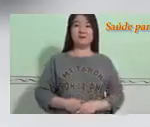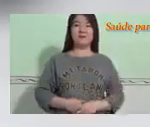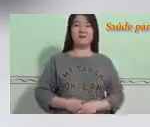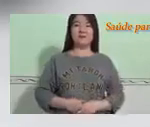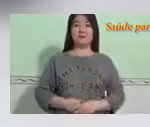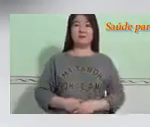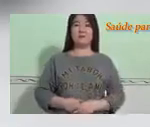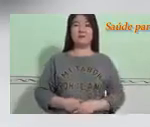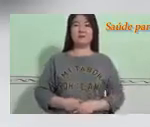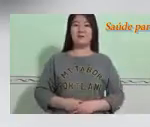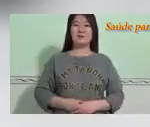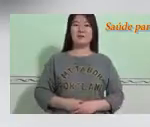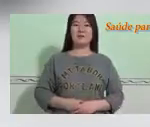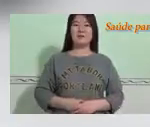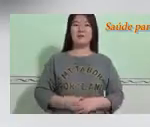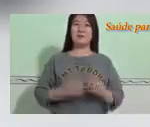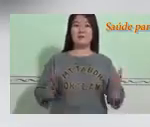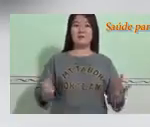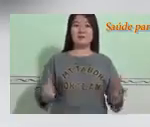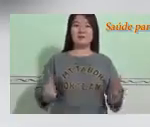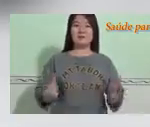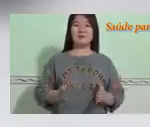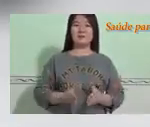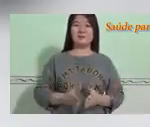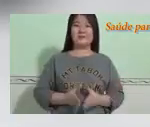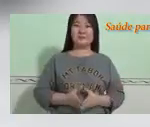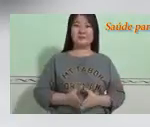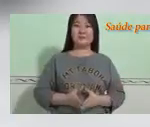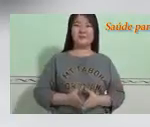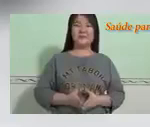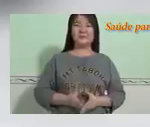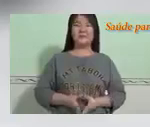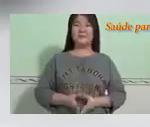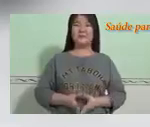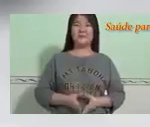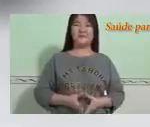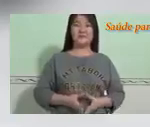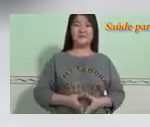isso outro excelente remédio caseiro para fibromialgia.